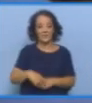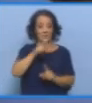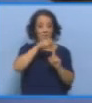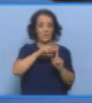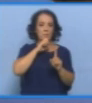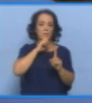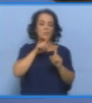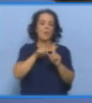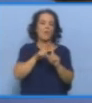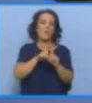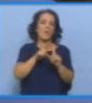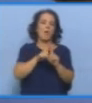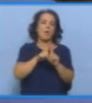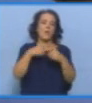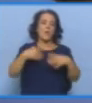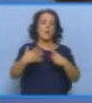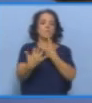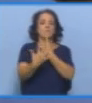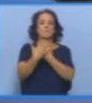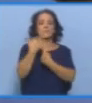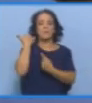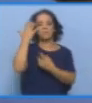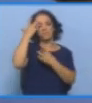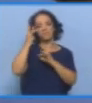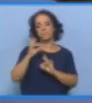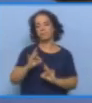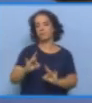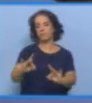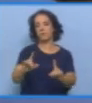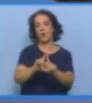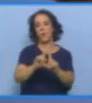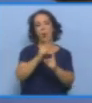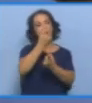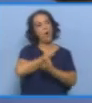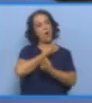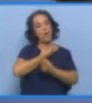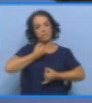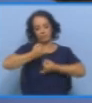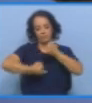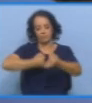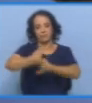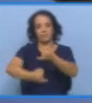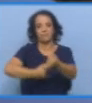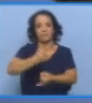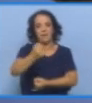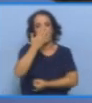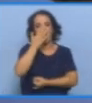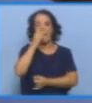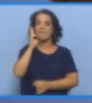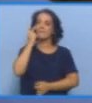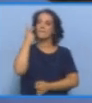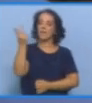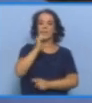o patrono e inspirador. E para nós manter o legado dele, é tornarmos em vida o seu